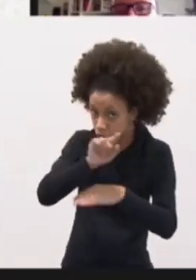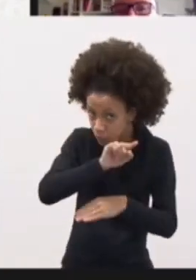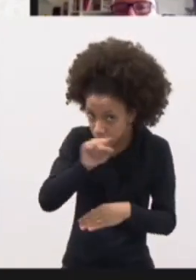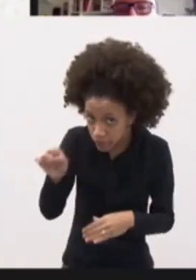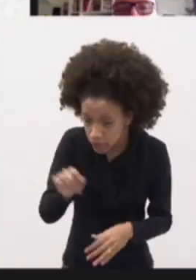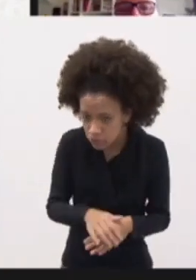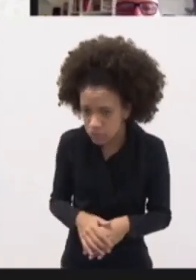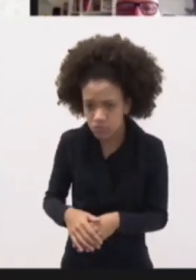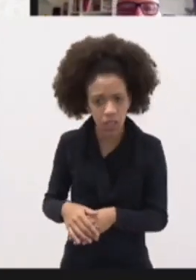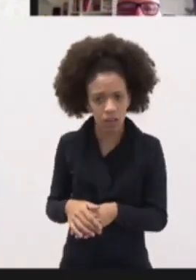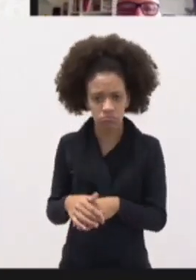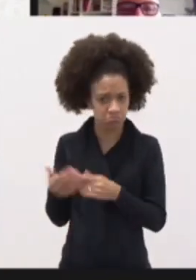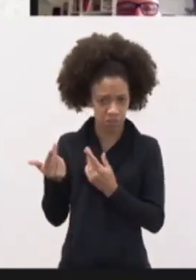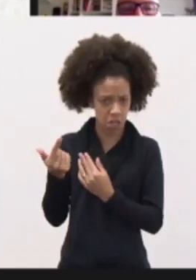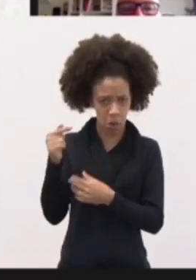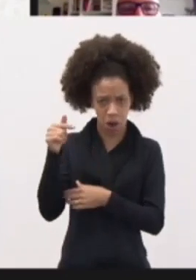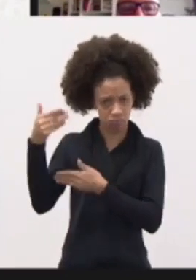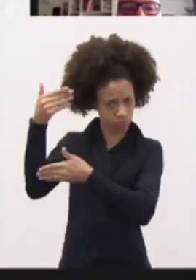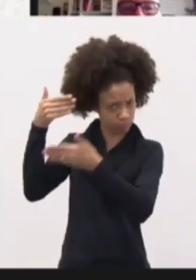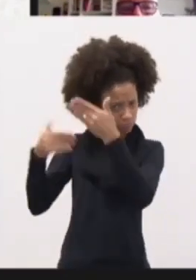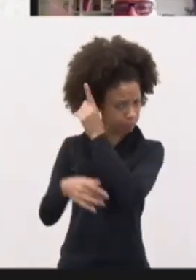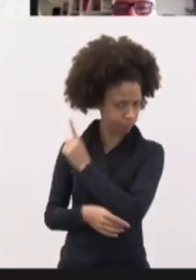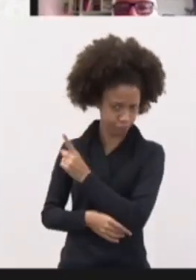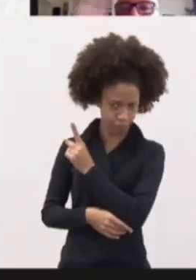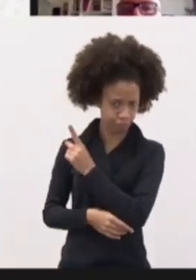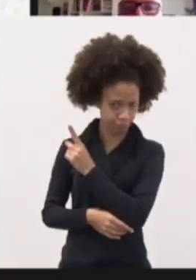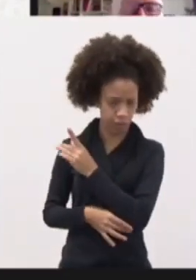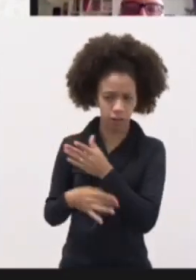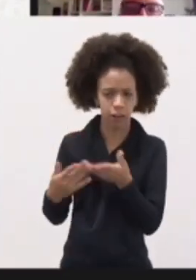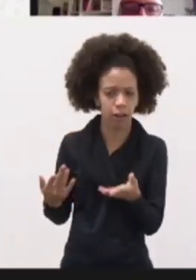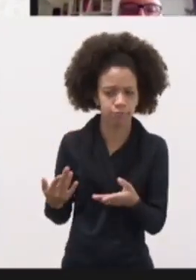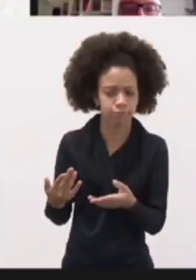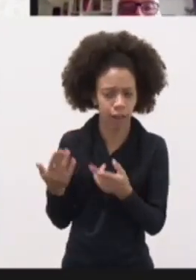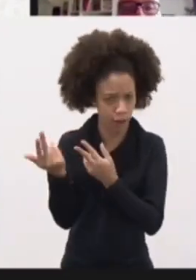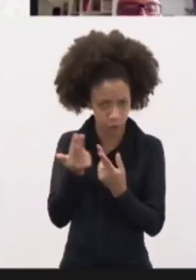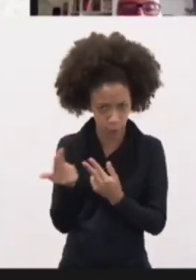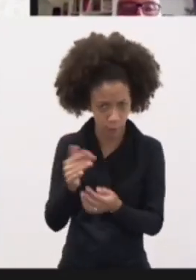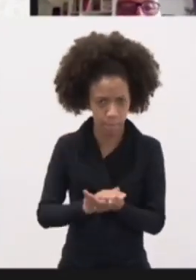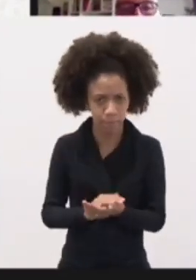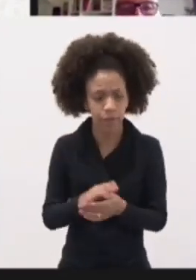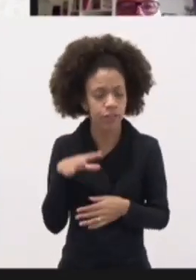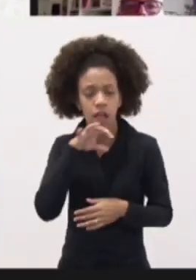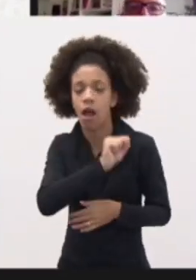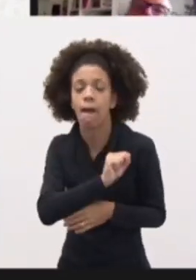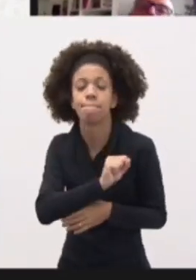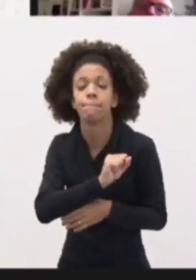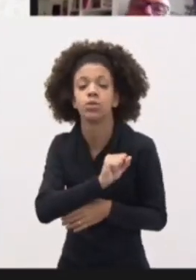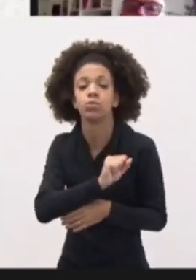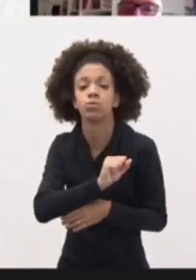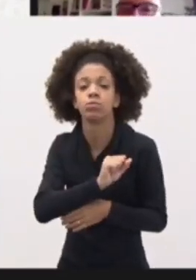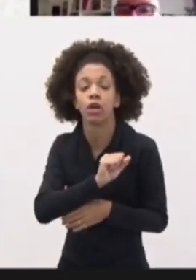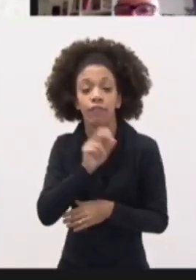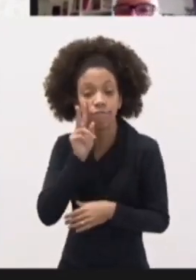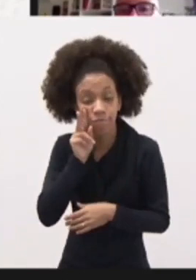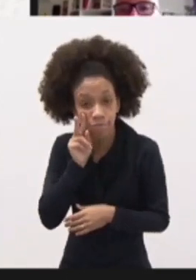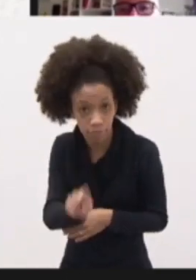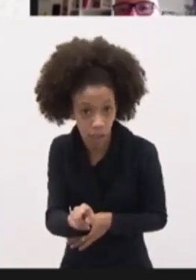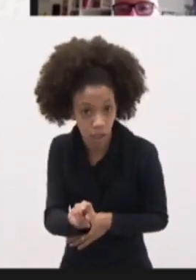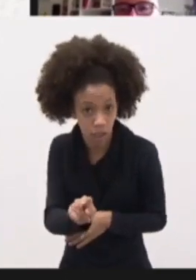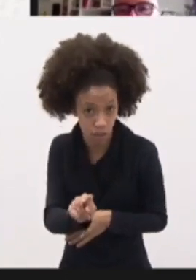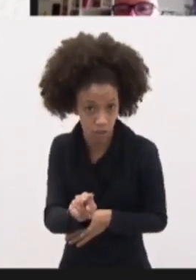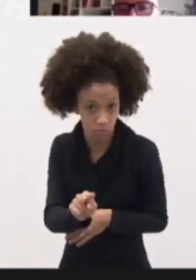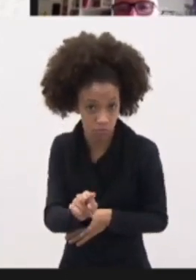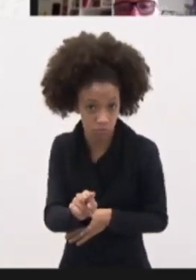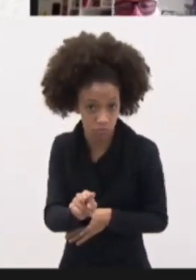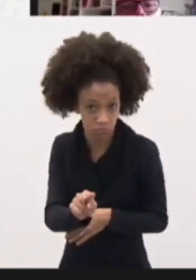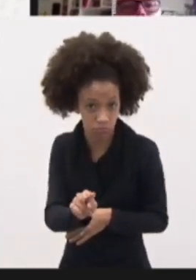como está aqui mesmo, né? Como se fosse um nivelador, né? E você consegue rapidamente ver o que está